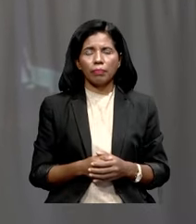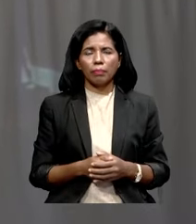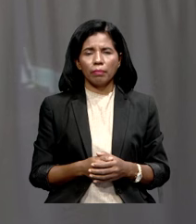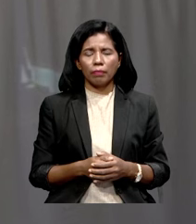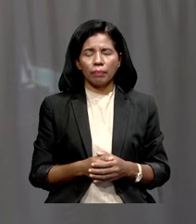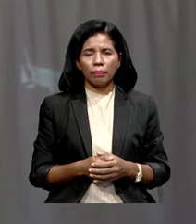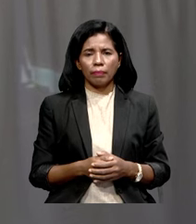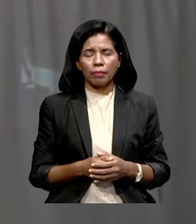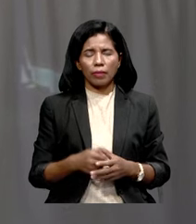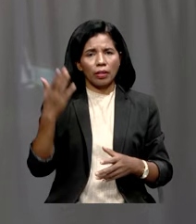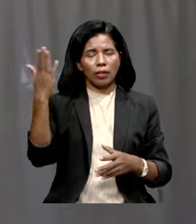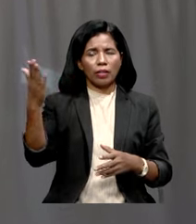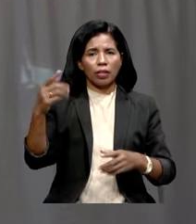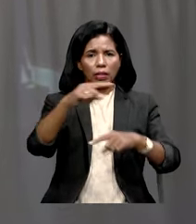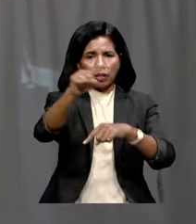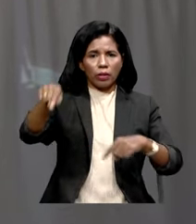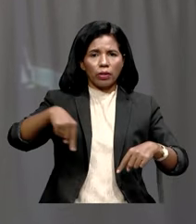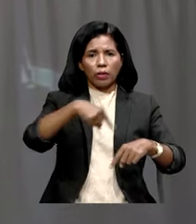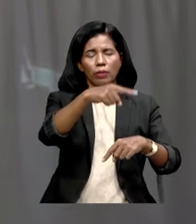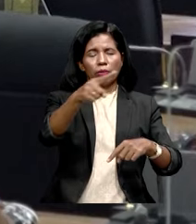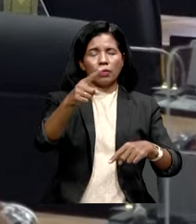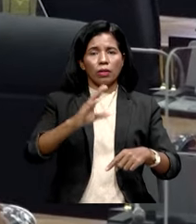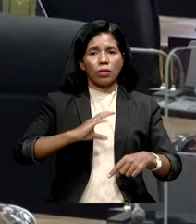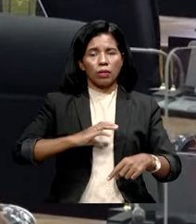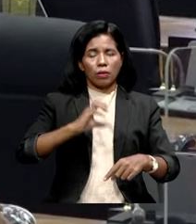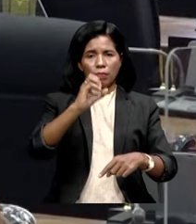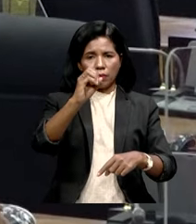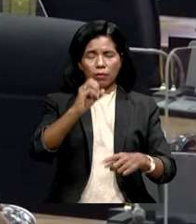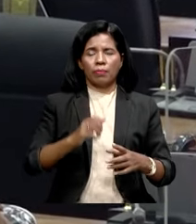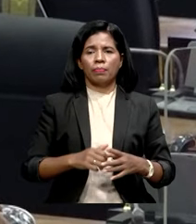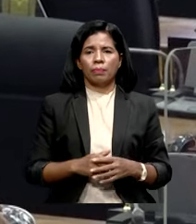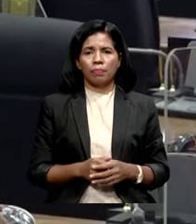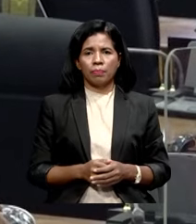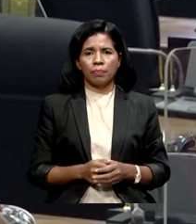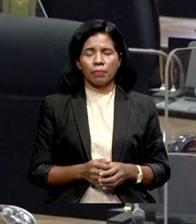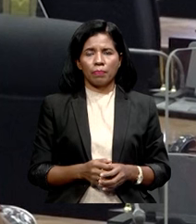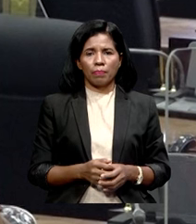Estatua Iha Rotunda Comoro. Atamba